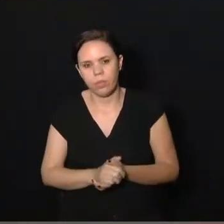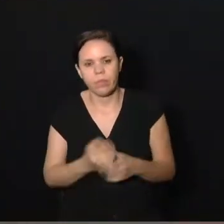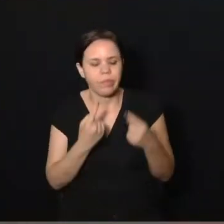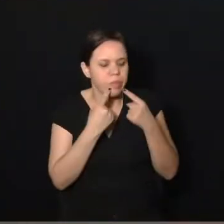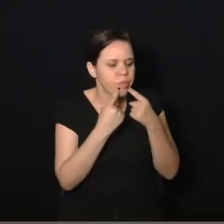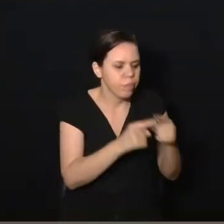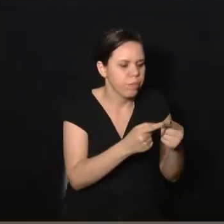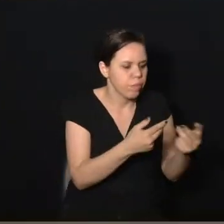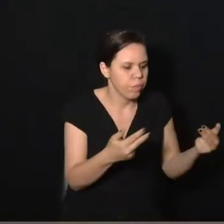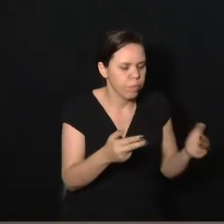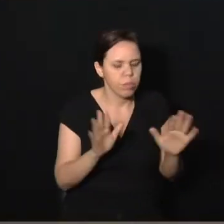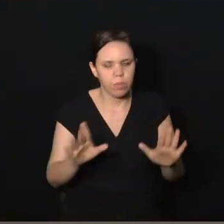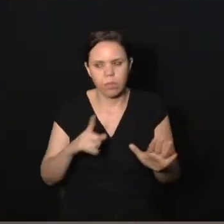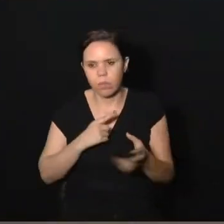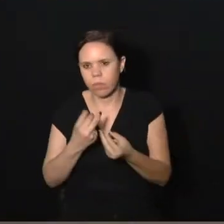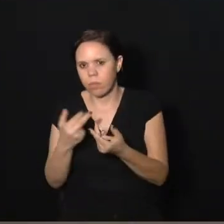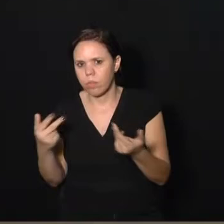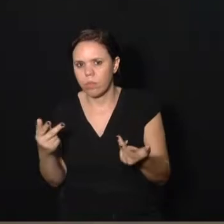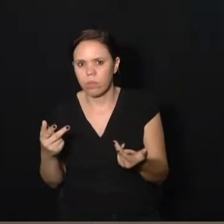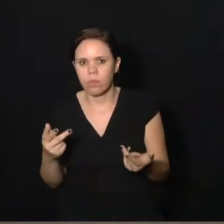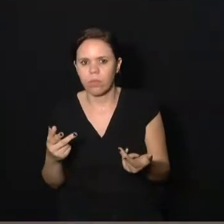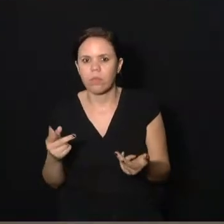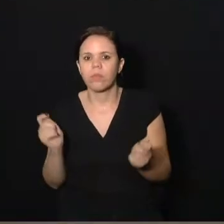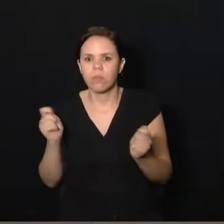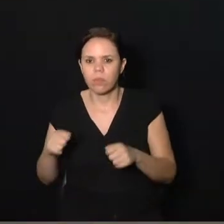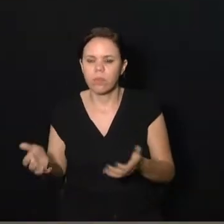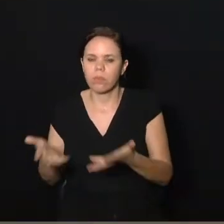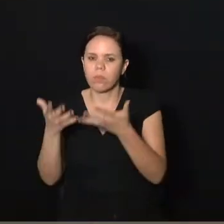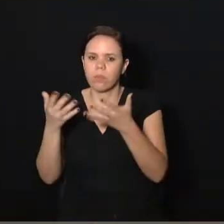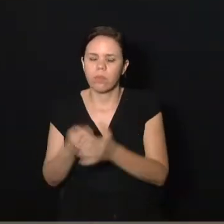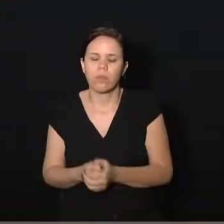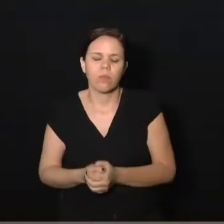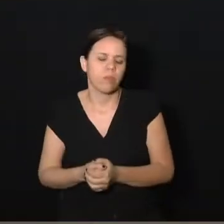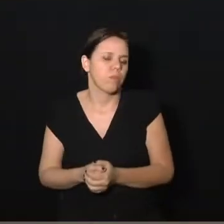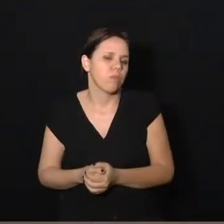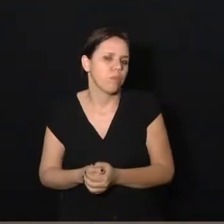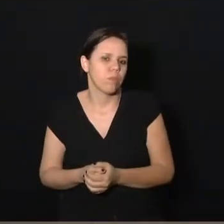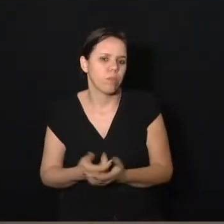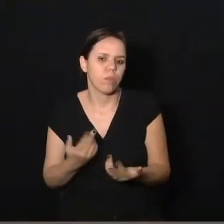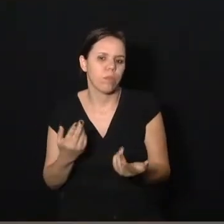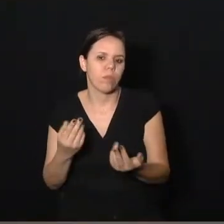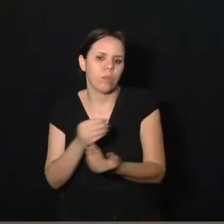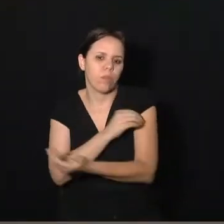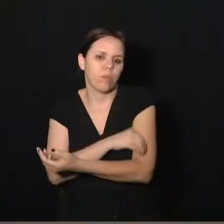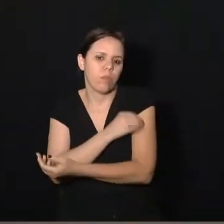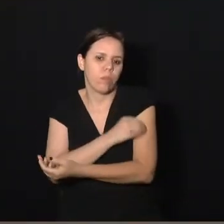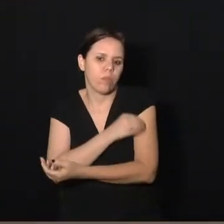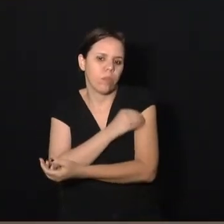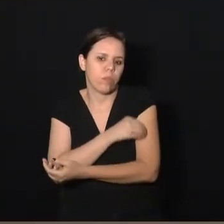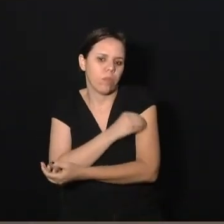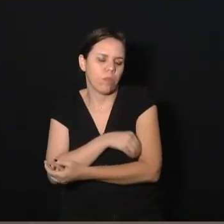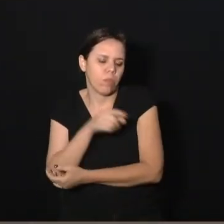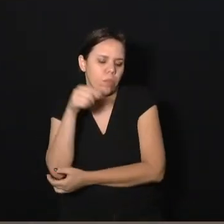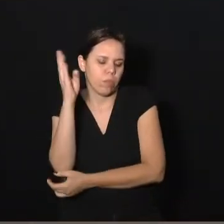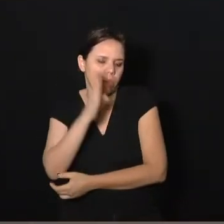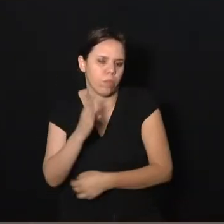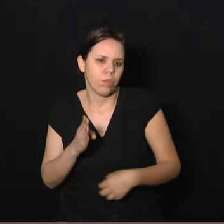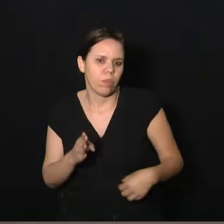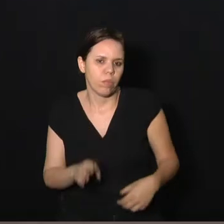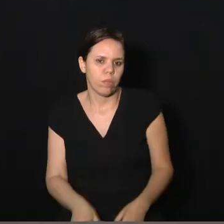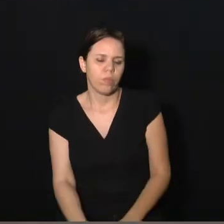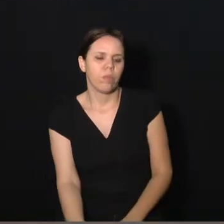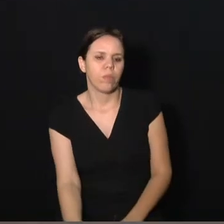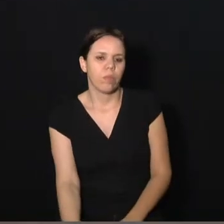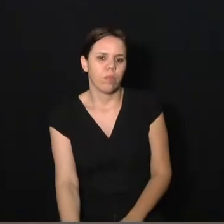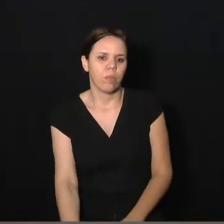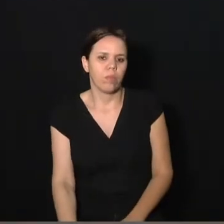de algumas coisas, mas tem várias coisas que são realmente positivas, como o álcool, né? O álcool no Brasil, o